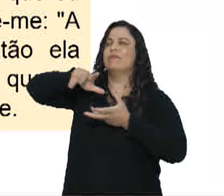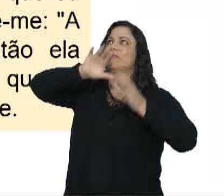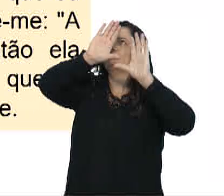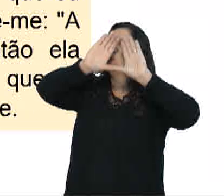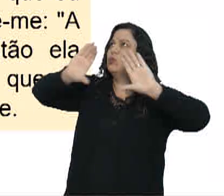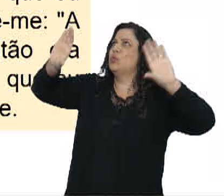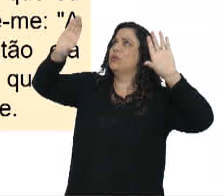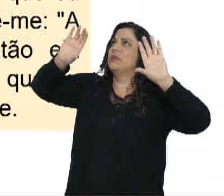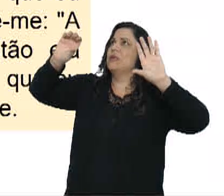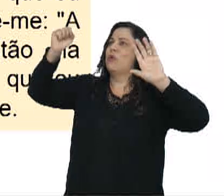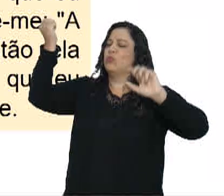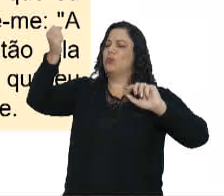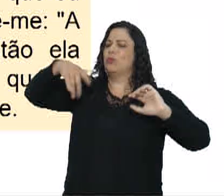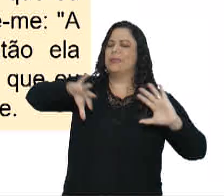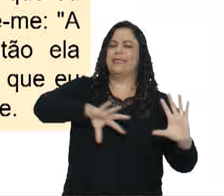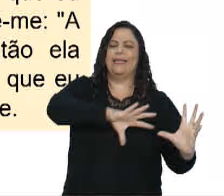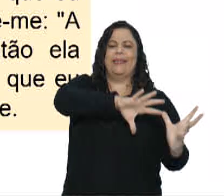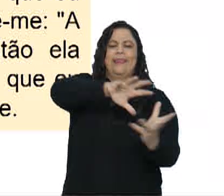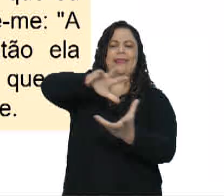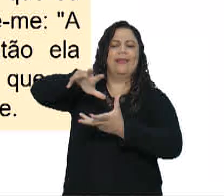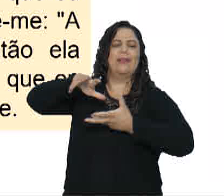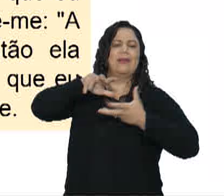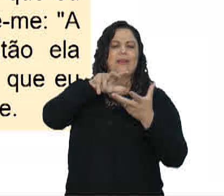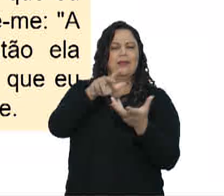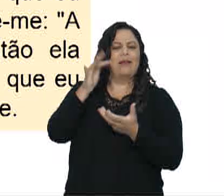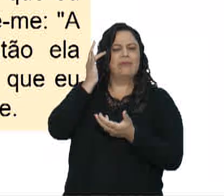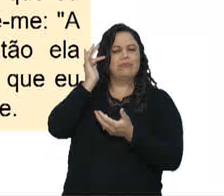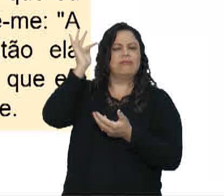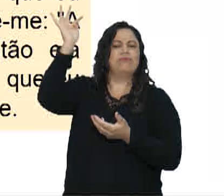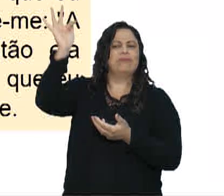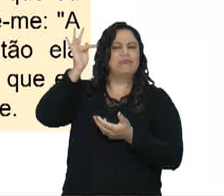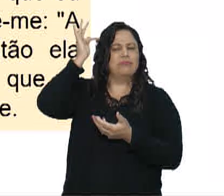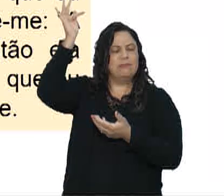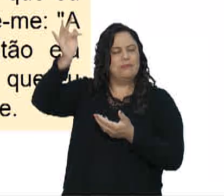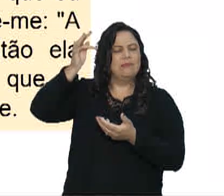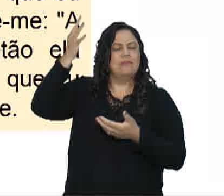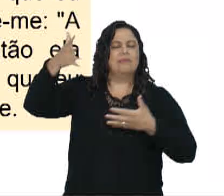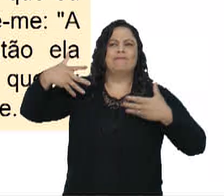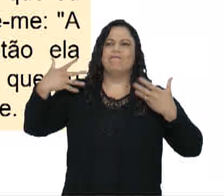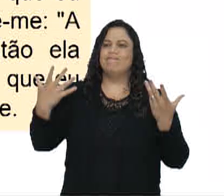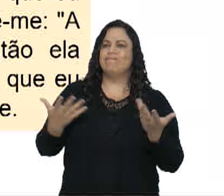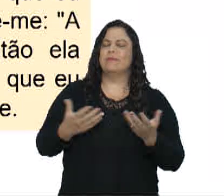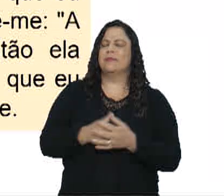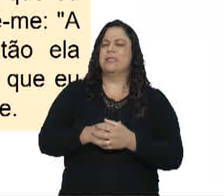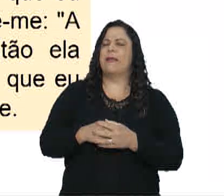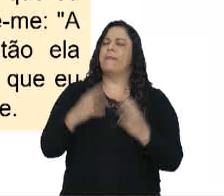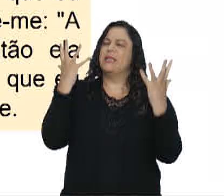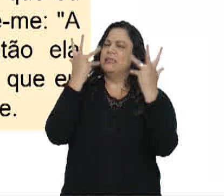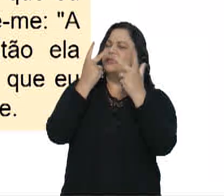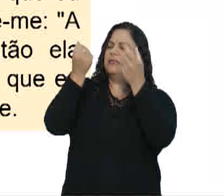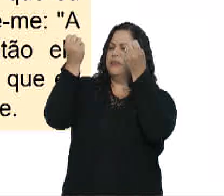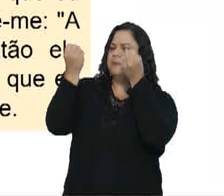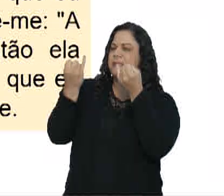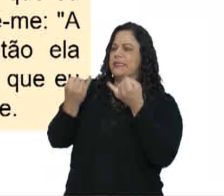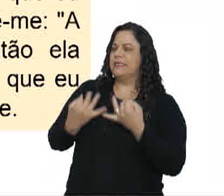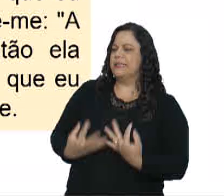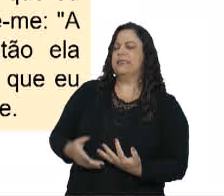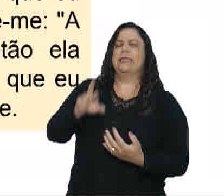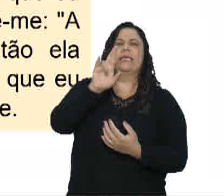mesma explicação que dava a bela Rita ao moço Camilo, numa sexta-feira de novembro